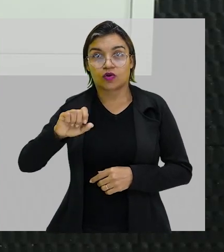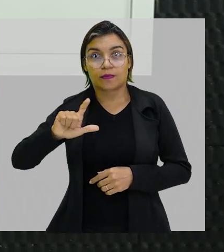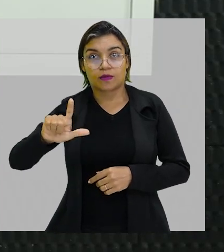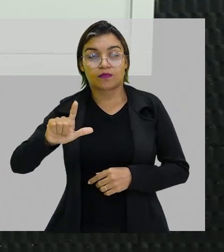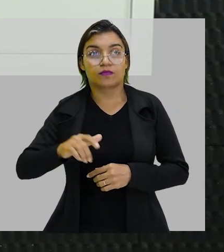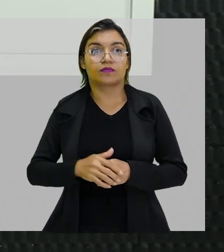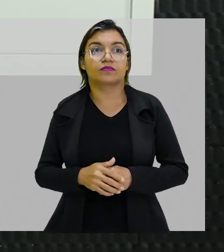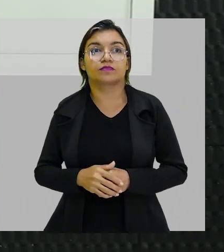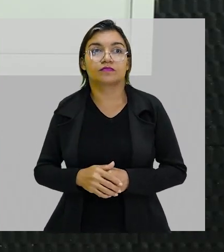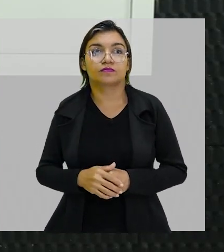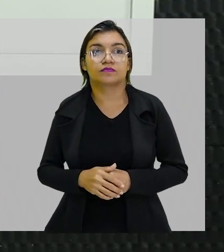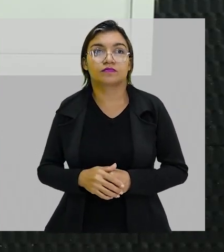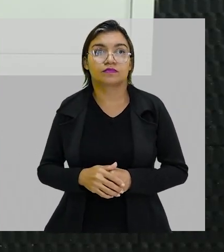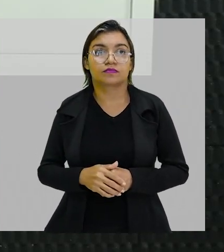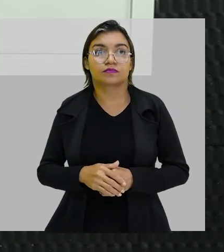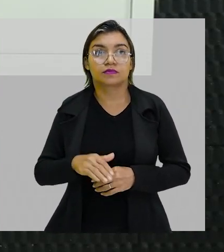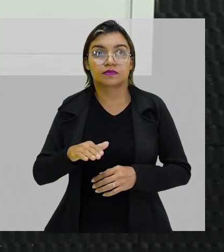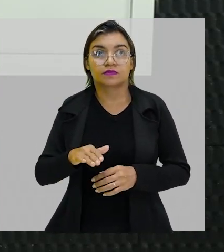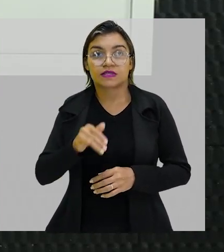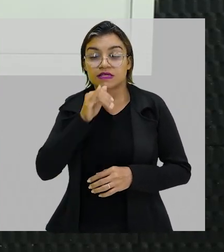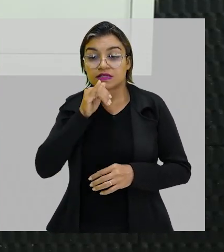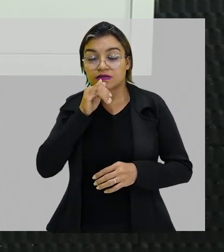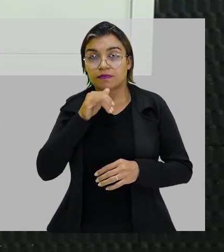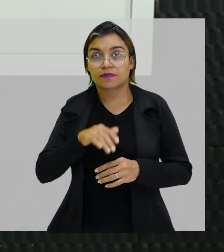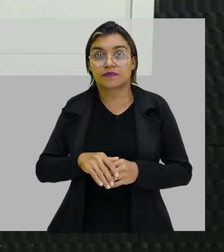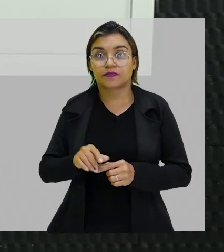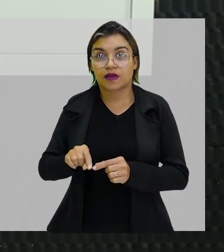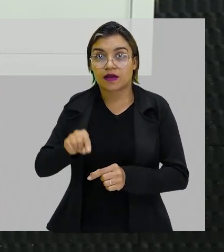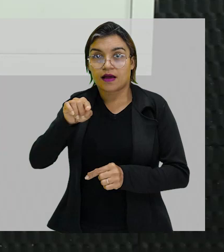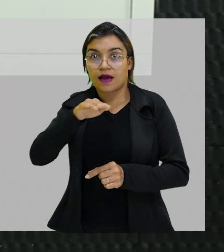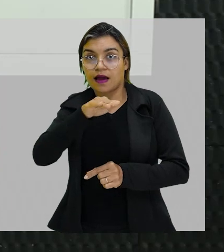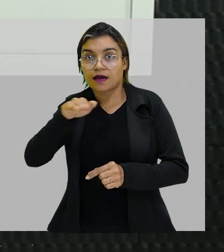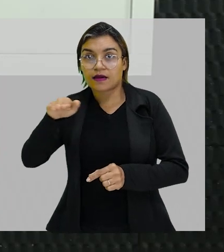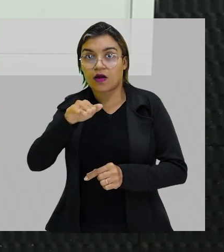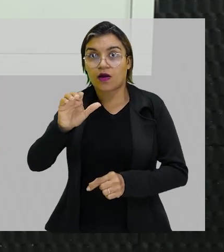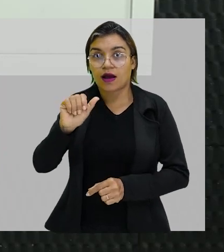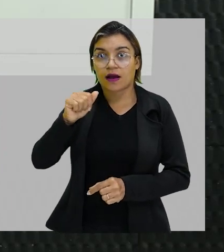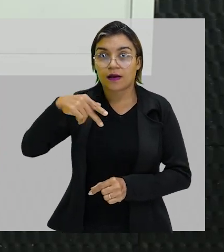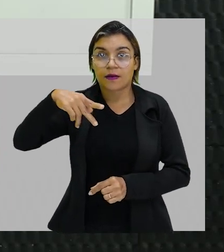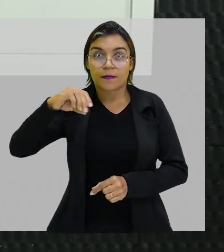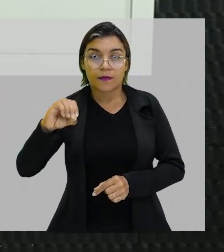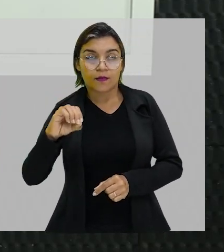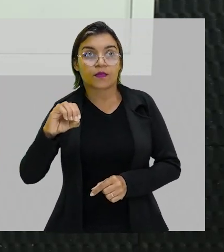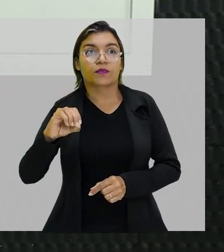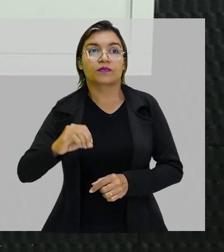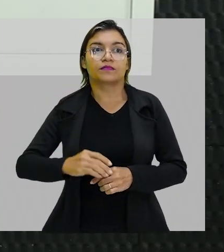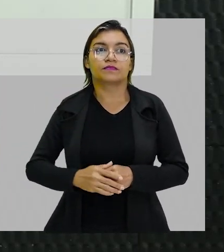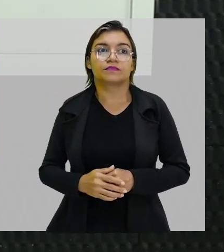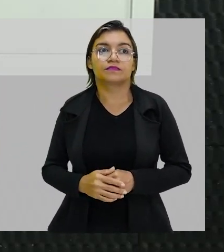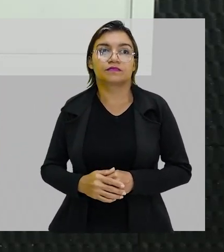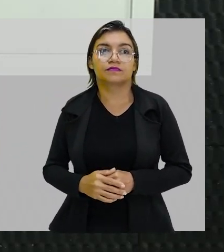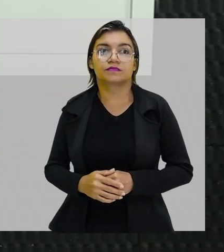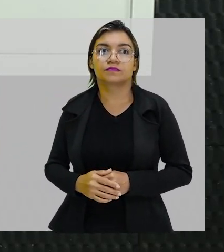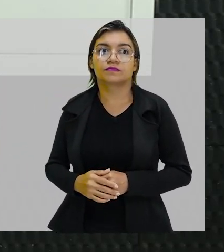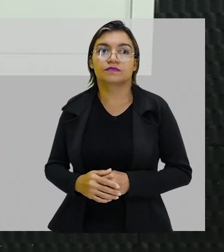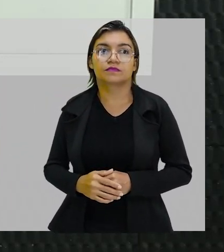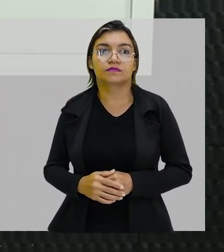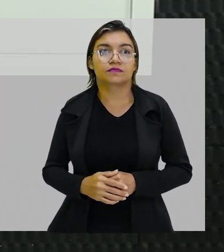é o nosso campo. Então nós vamos ter bem aqui, ó, entre eles dois, o campo e o vetor normal,